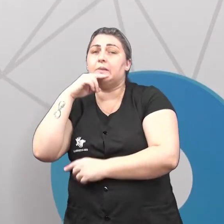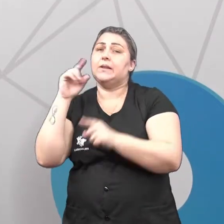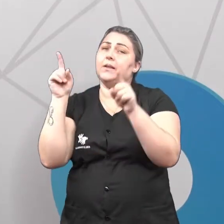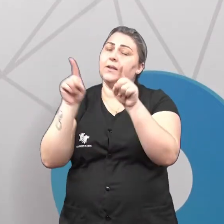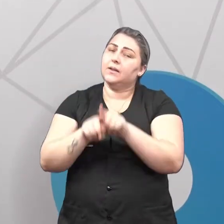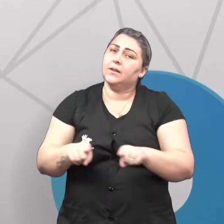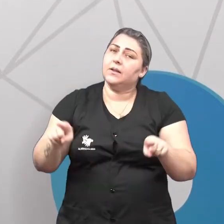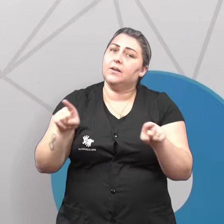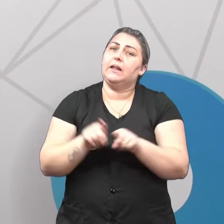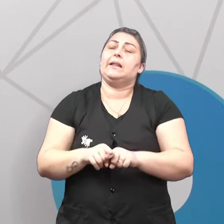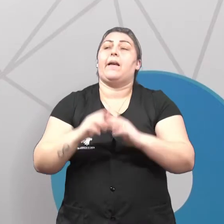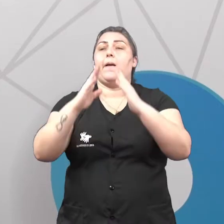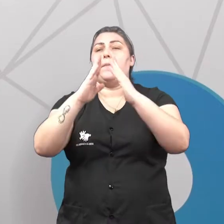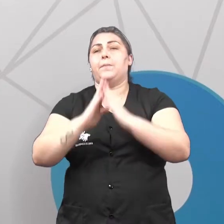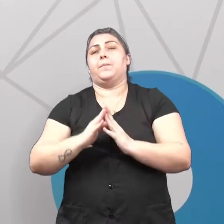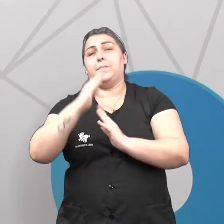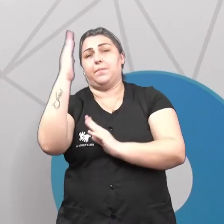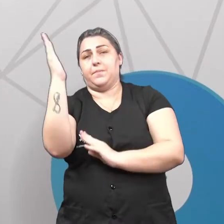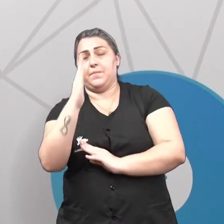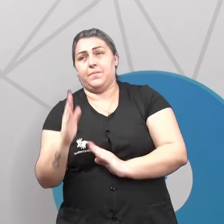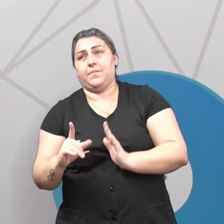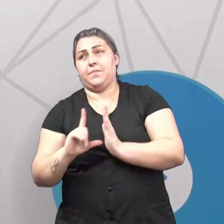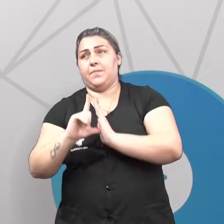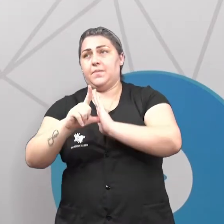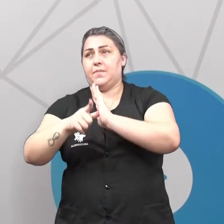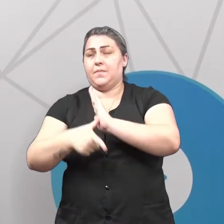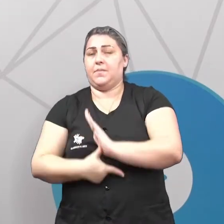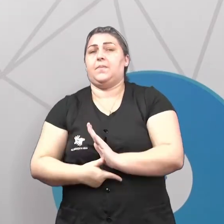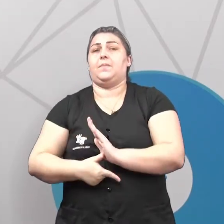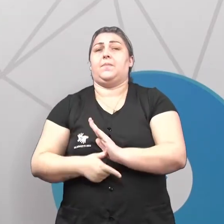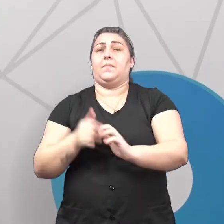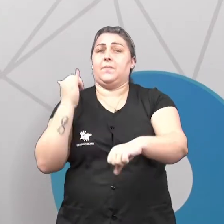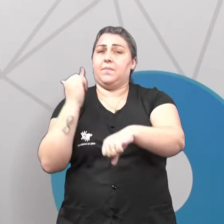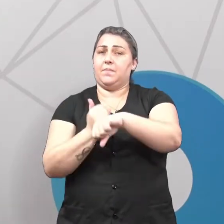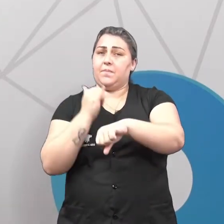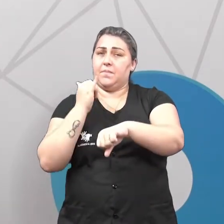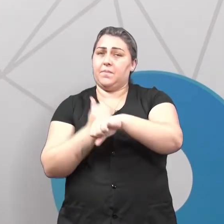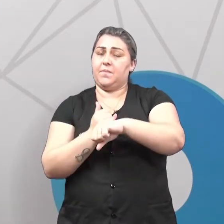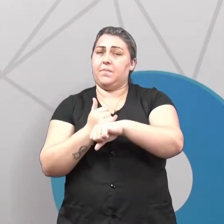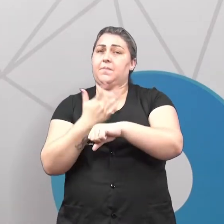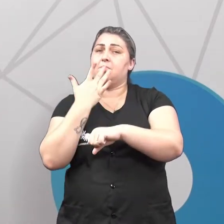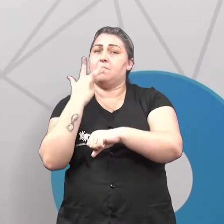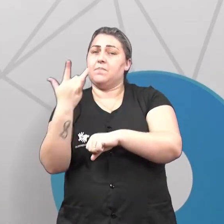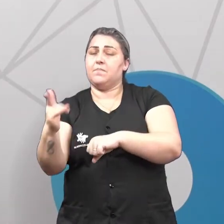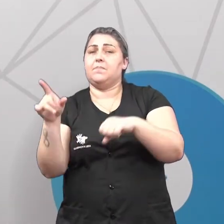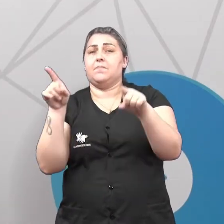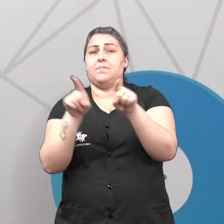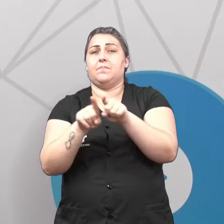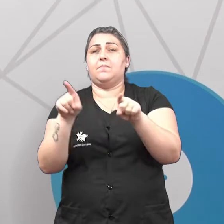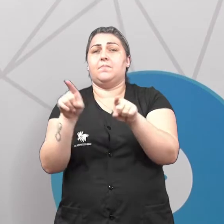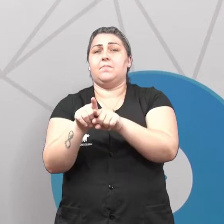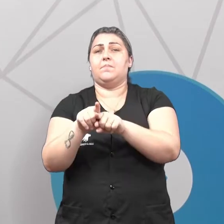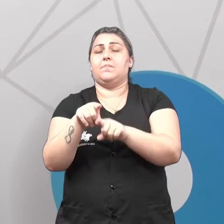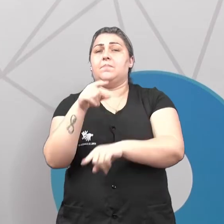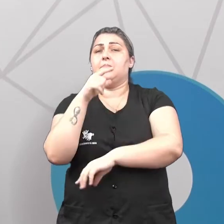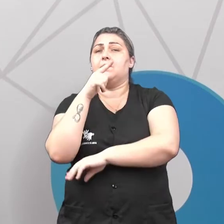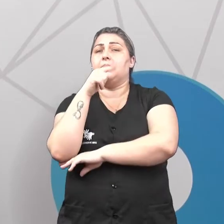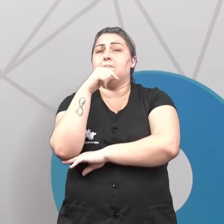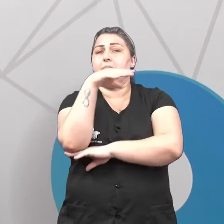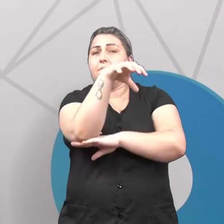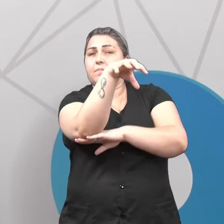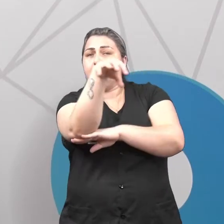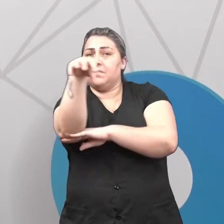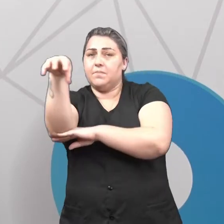também na colônia brasileira. E depois nós temos a mineração e como também temos a pecuária junto,